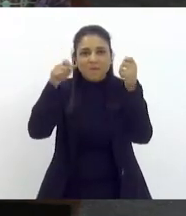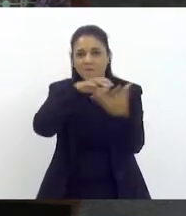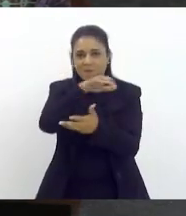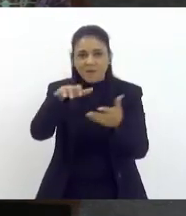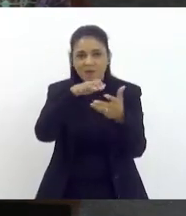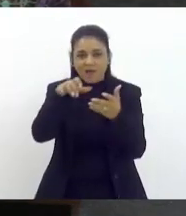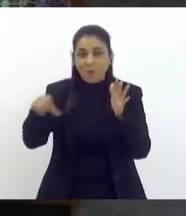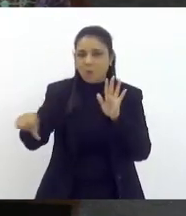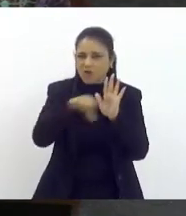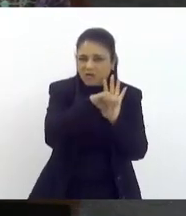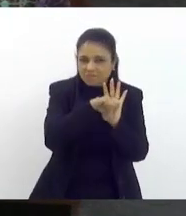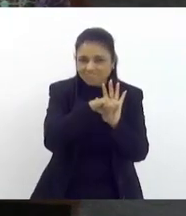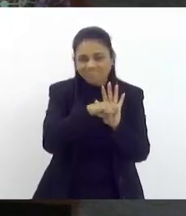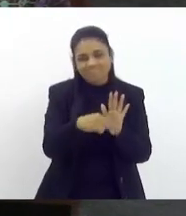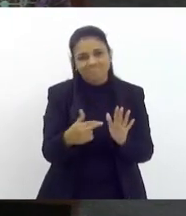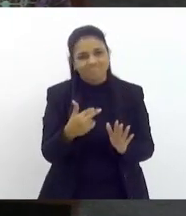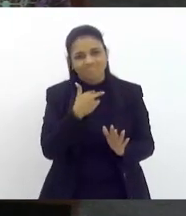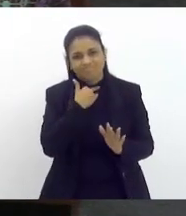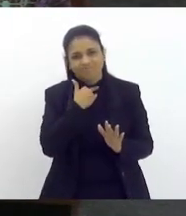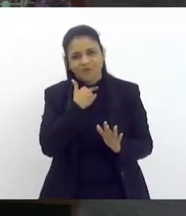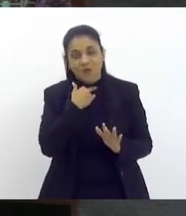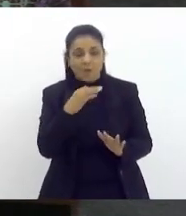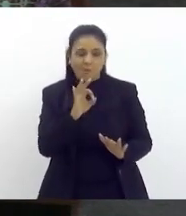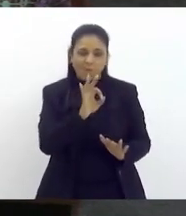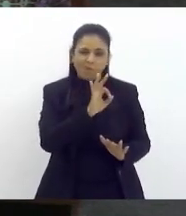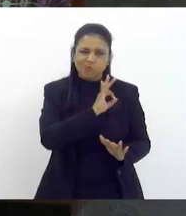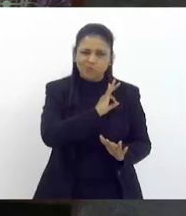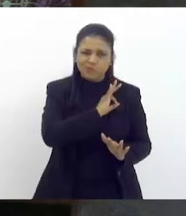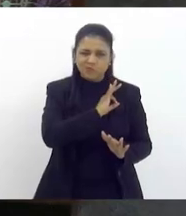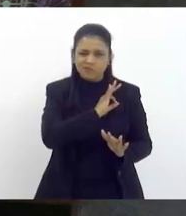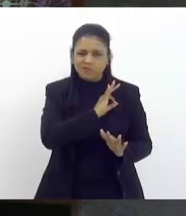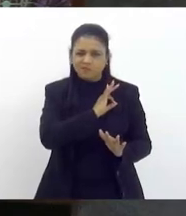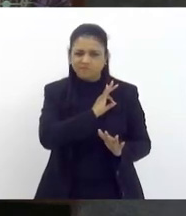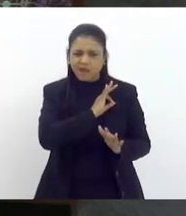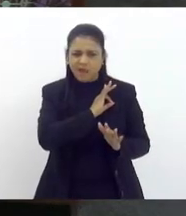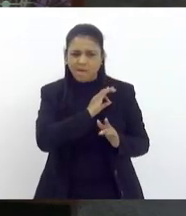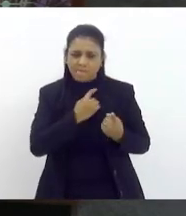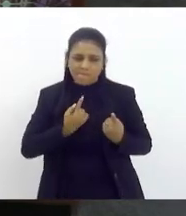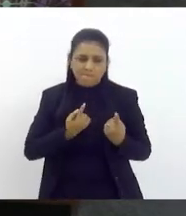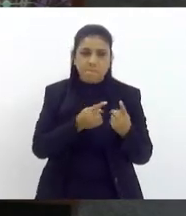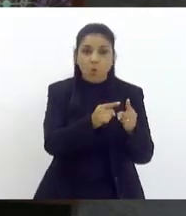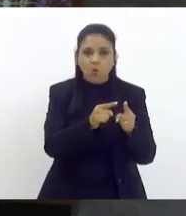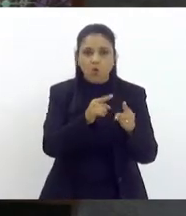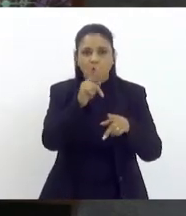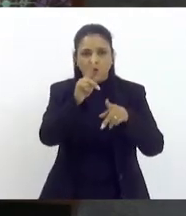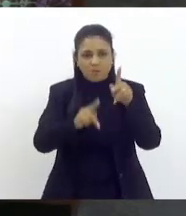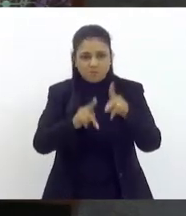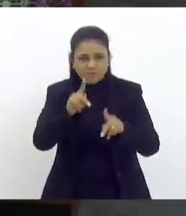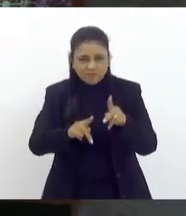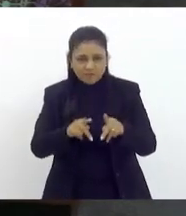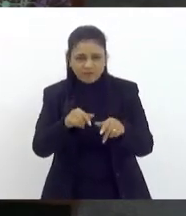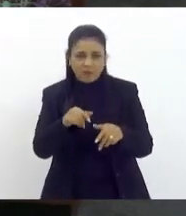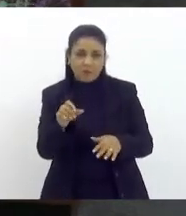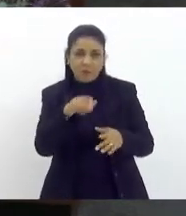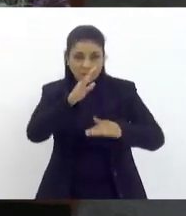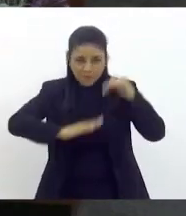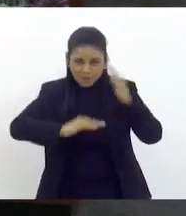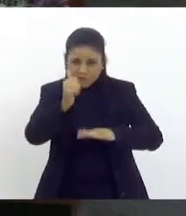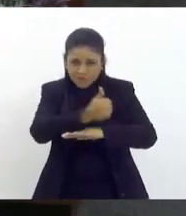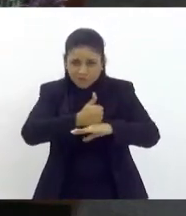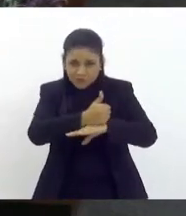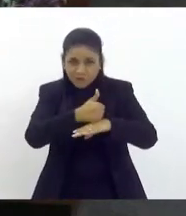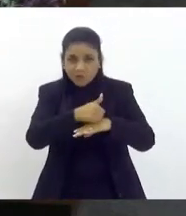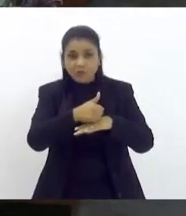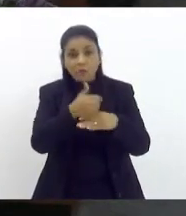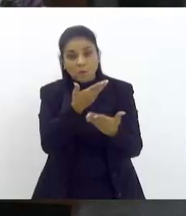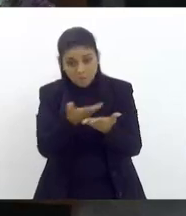tentar colocar polícia contra Professor até porque os nossos policiais também estão tendo perda de direitos hoje recebi